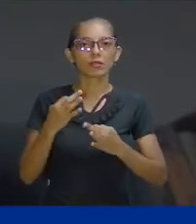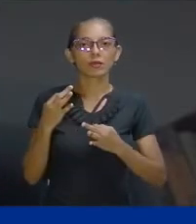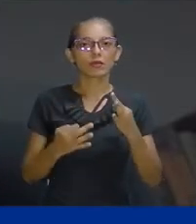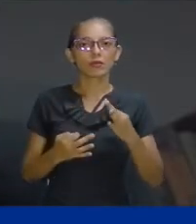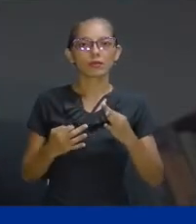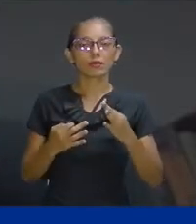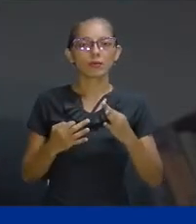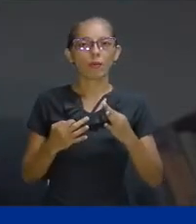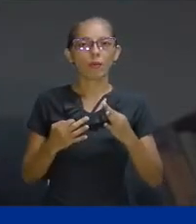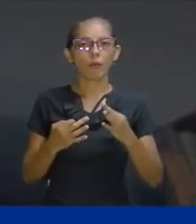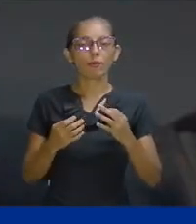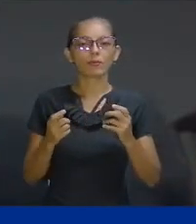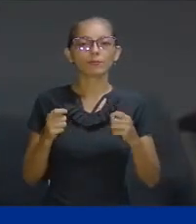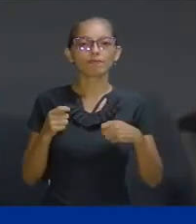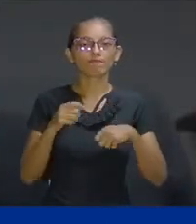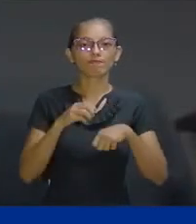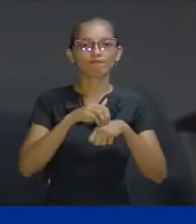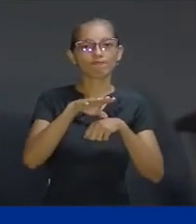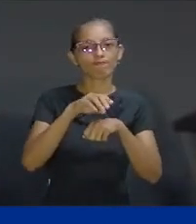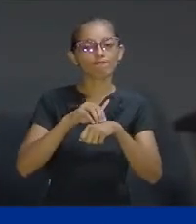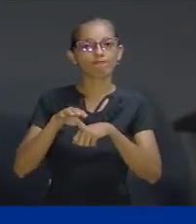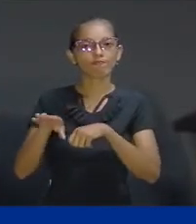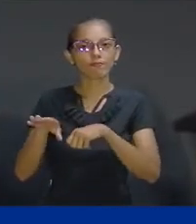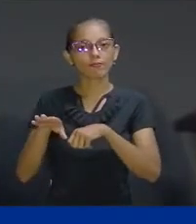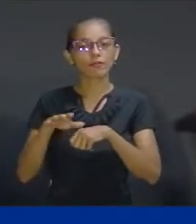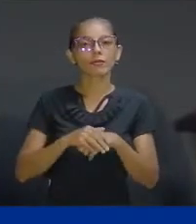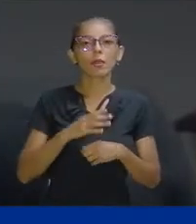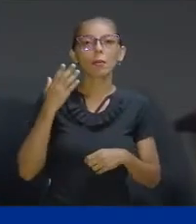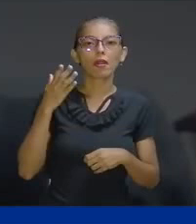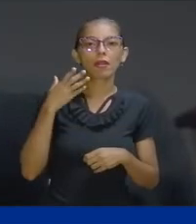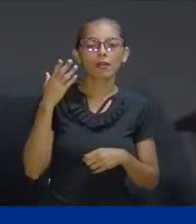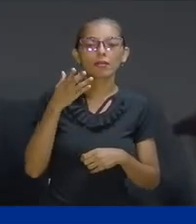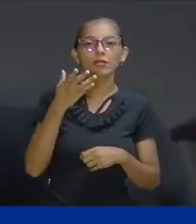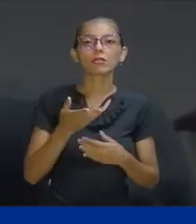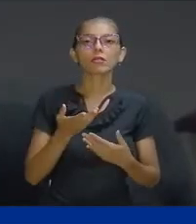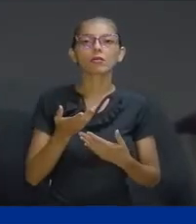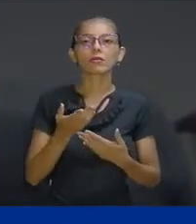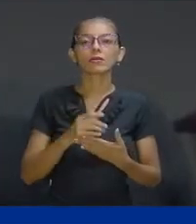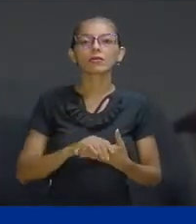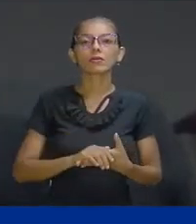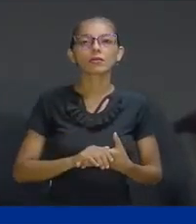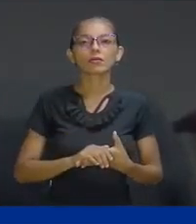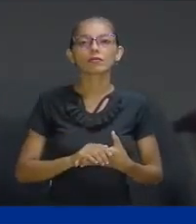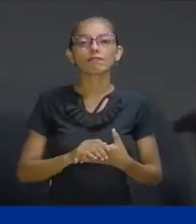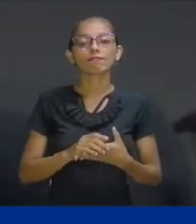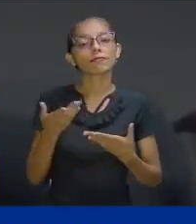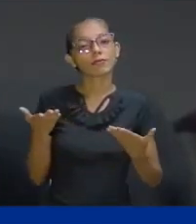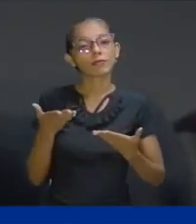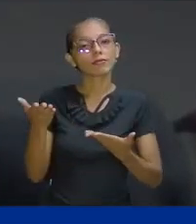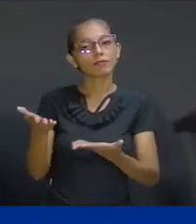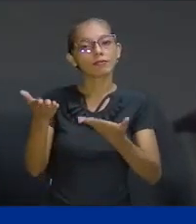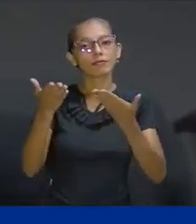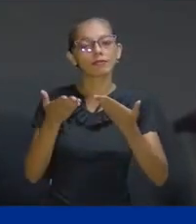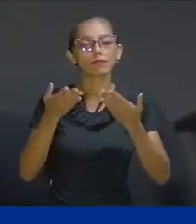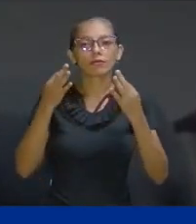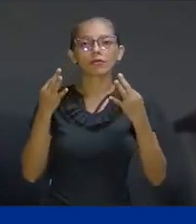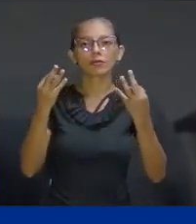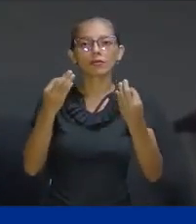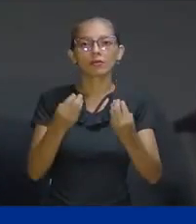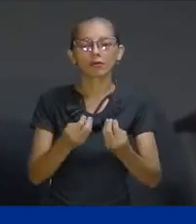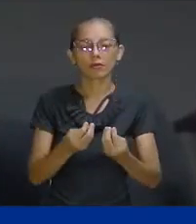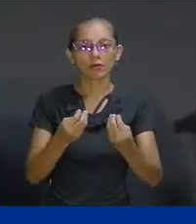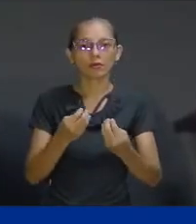é exatamente fornecer esse espaço de diálogo, e a gente espera muito que as pessoas compareçam para que possam ocorrer